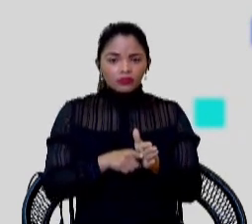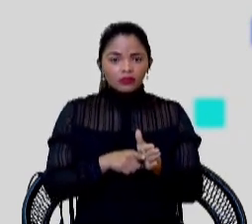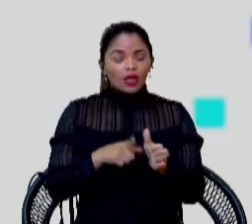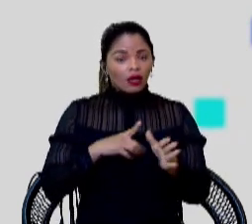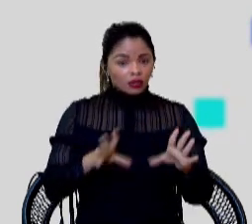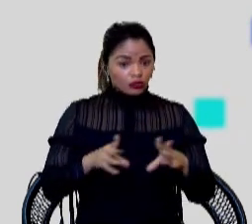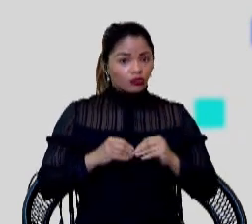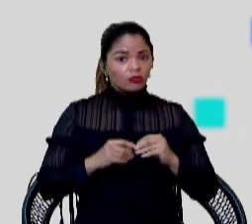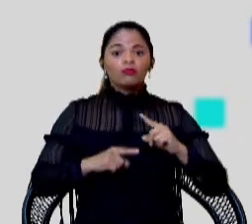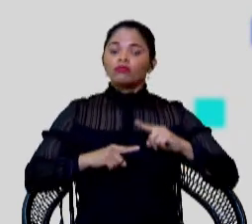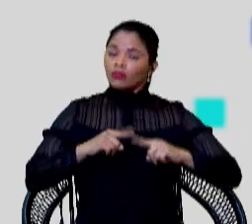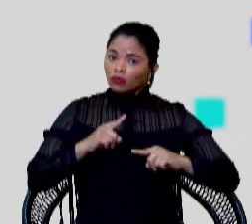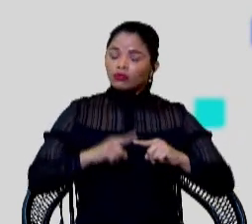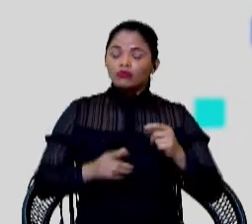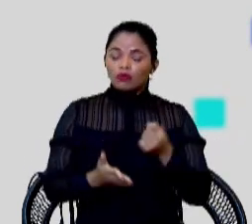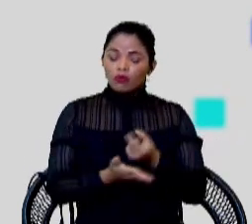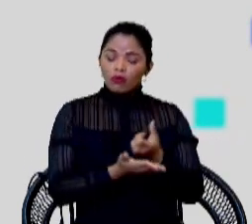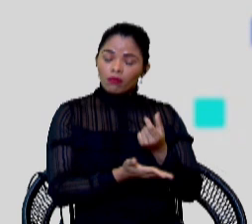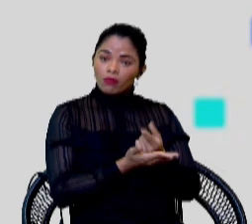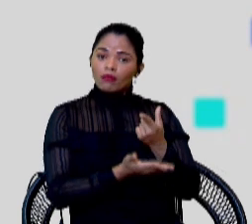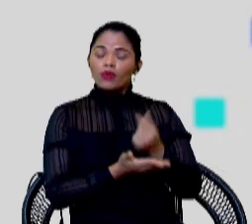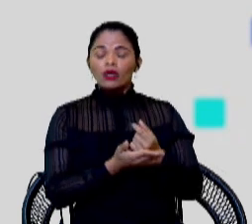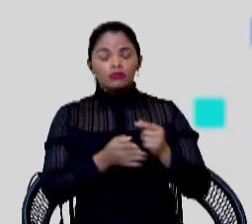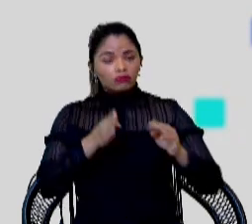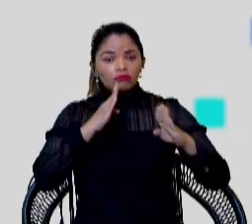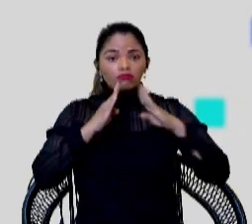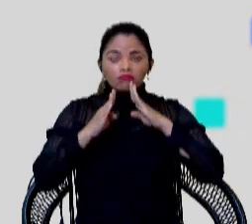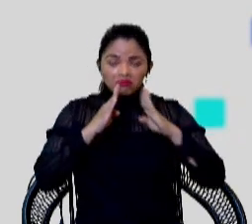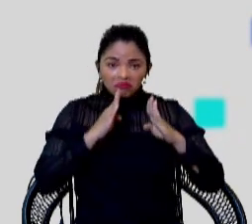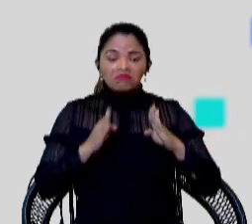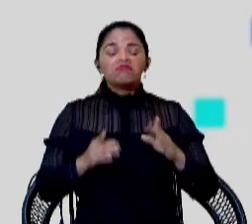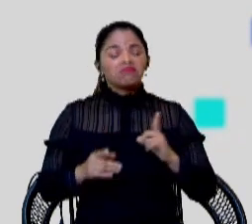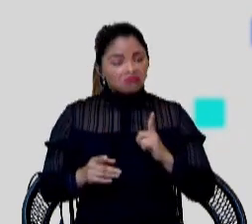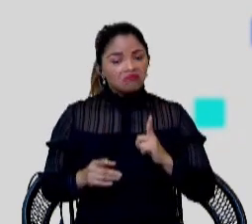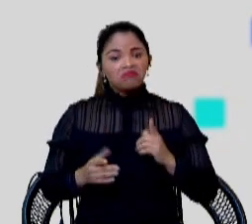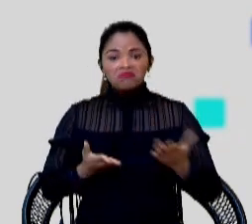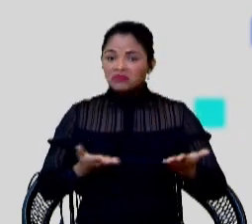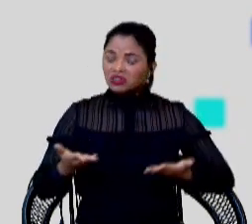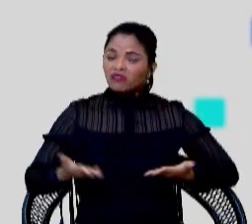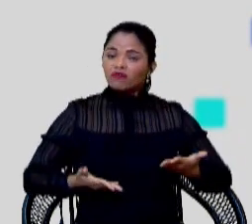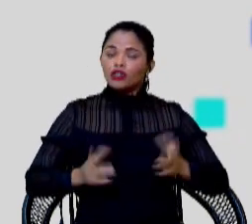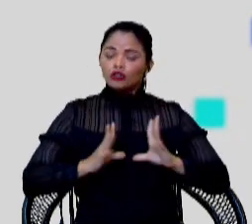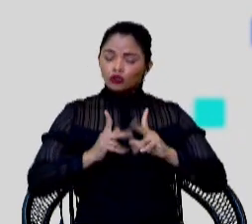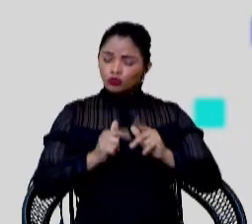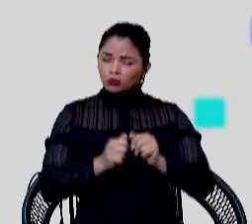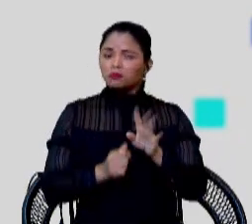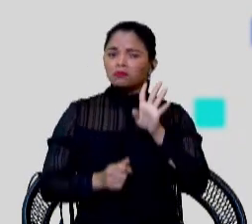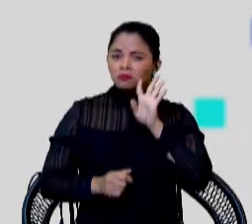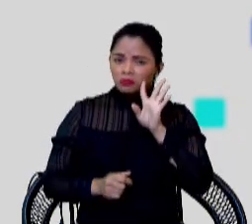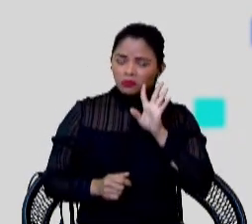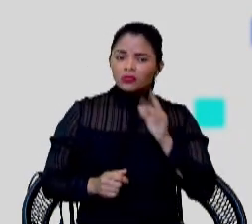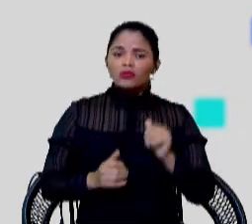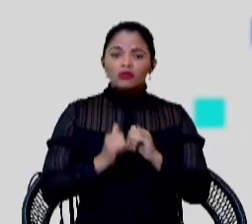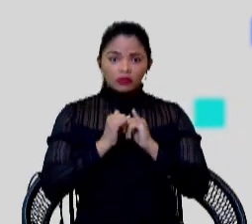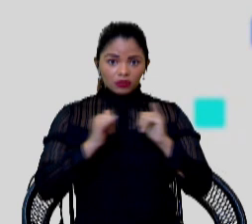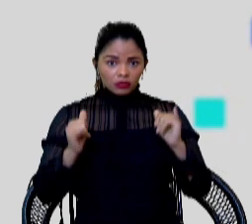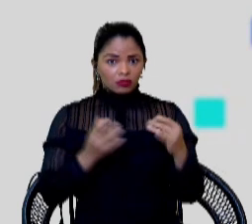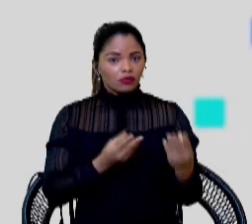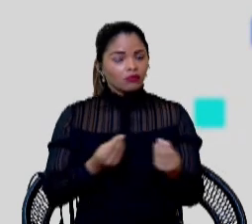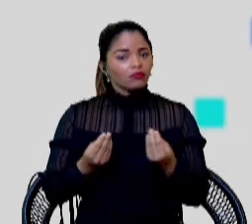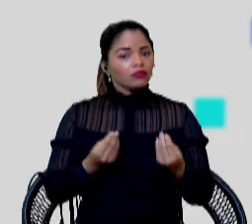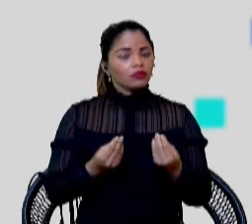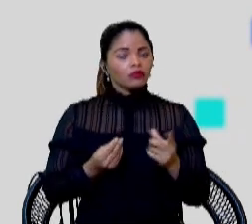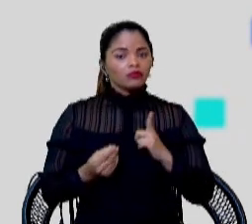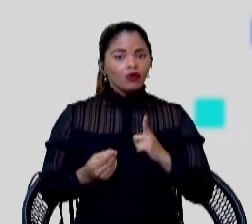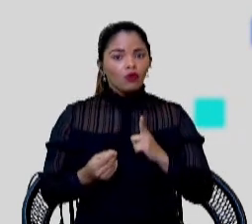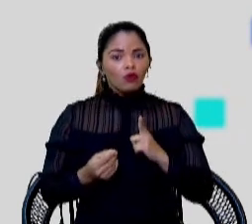adquiriram produtos indicados pela plataforma, né? Produtos ou serviços, por exemplo. Então, olha que bacana, né? E a gente vai falar bastante aqui e agora